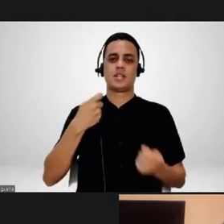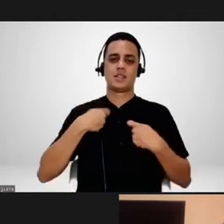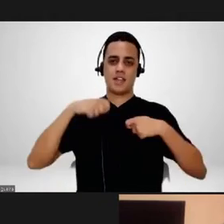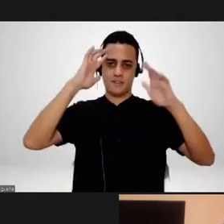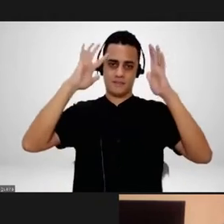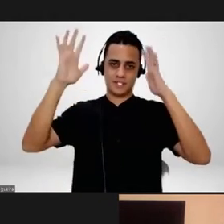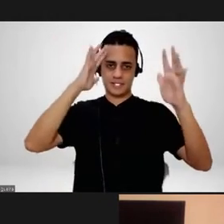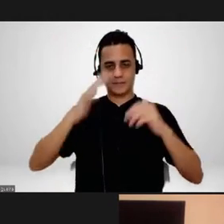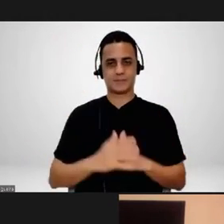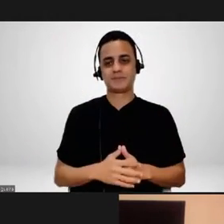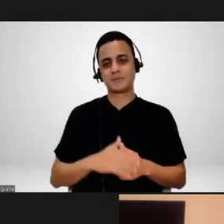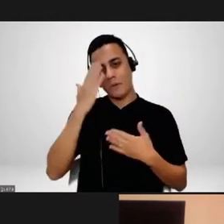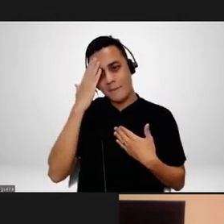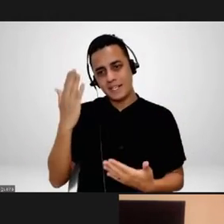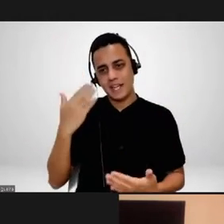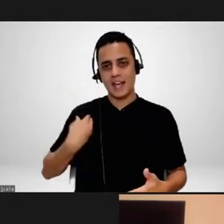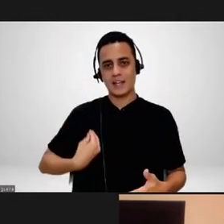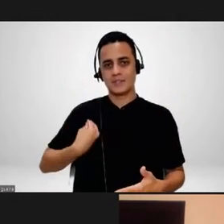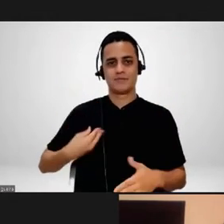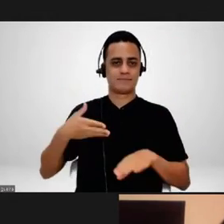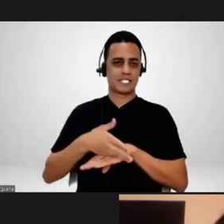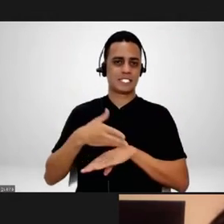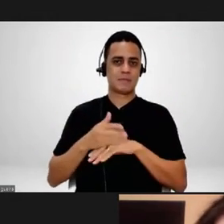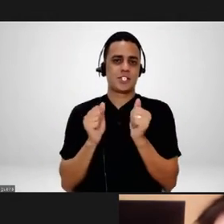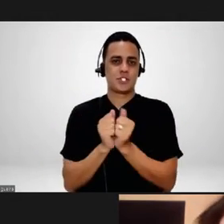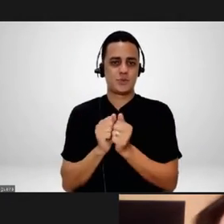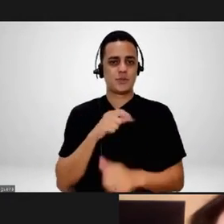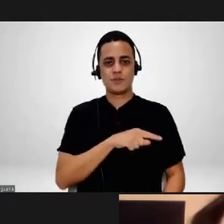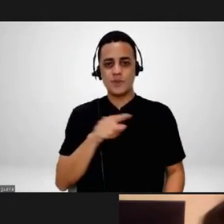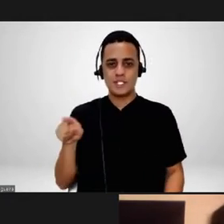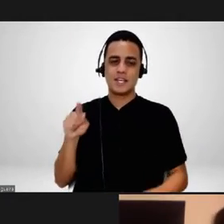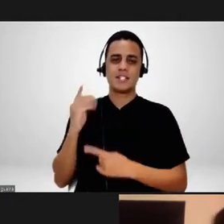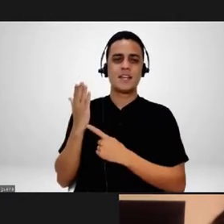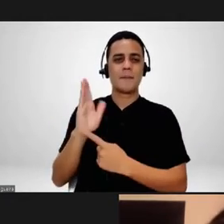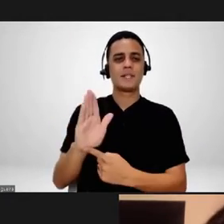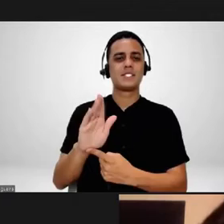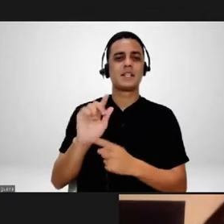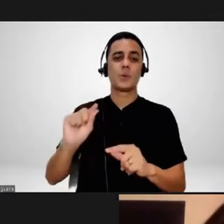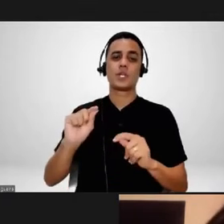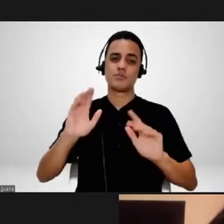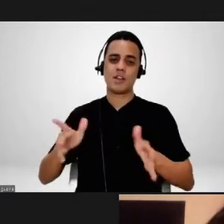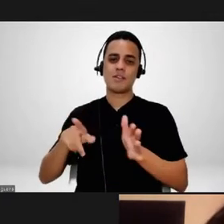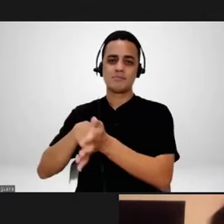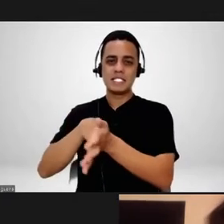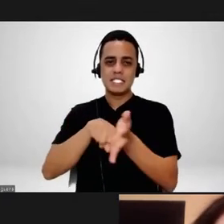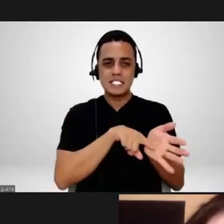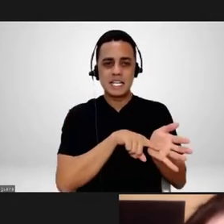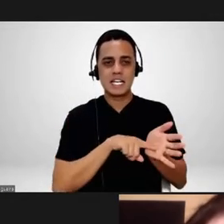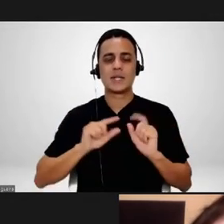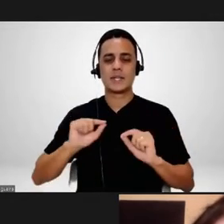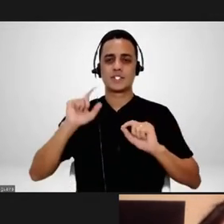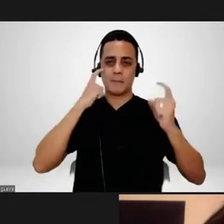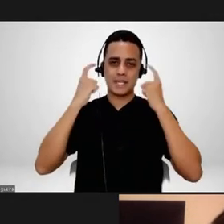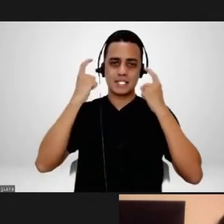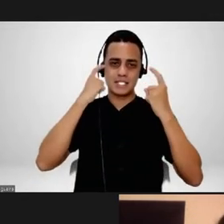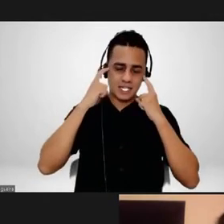Agradeço imensamente a oportunidade de estar aqui, apresentar um pouco o que venho pesquisando, o que venho pensando,